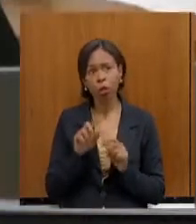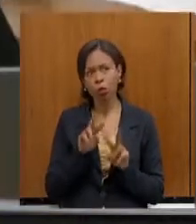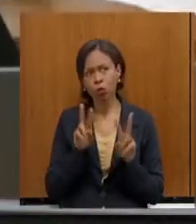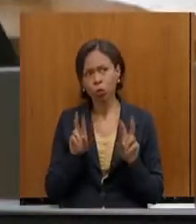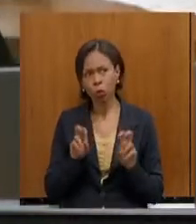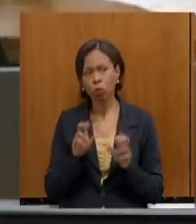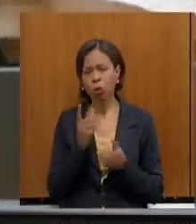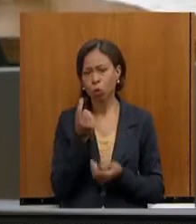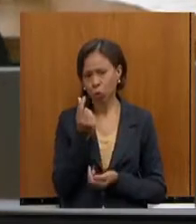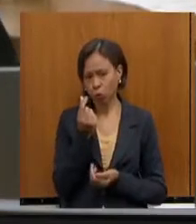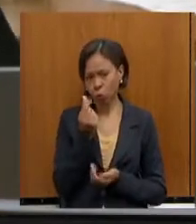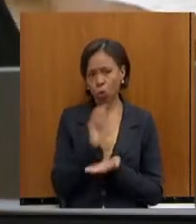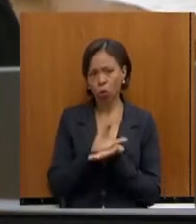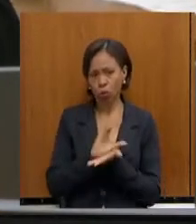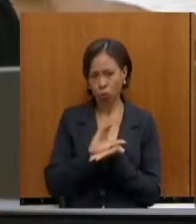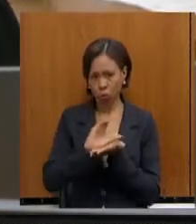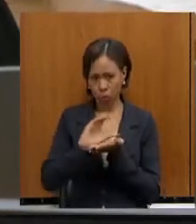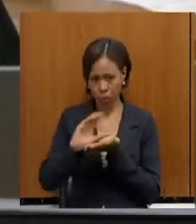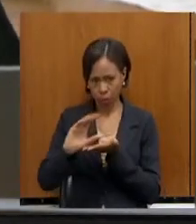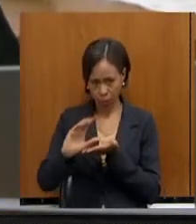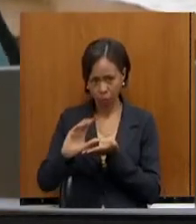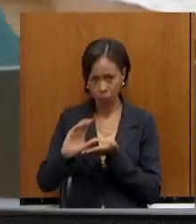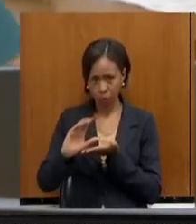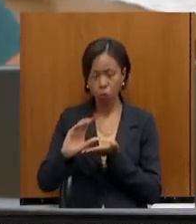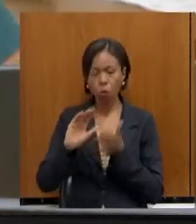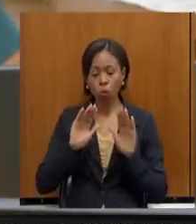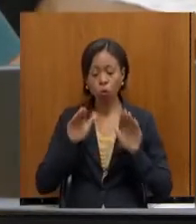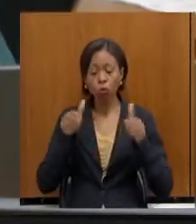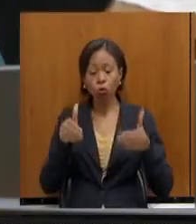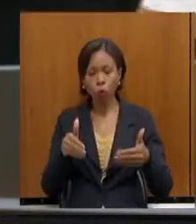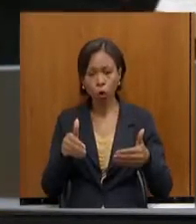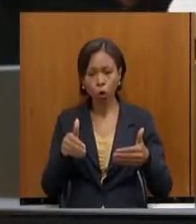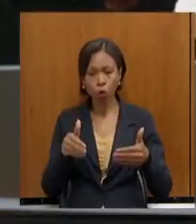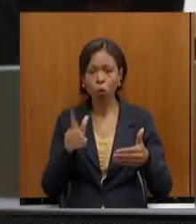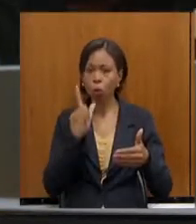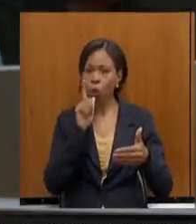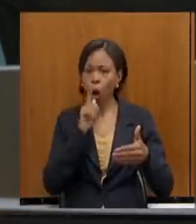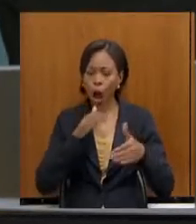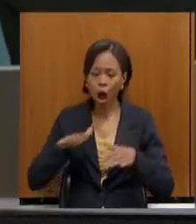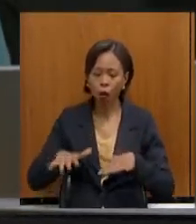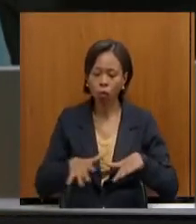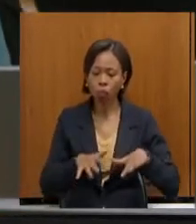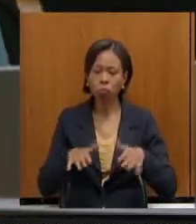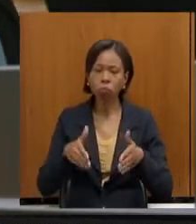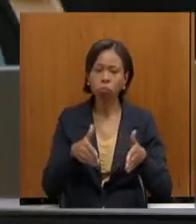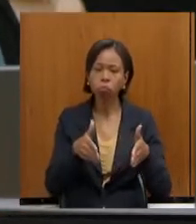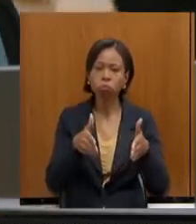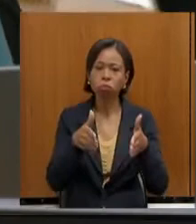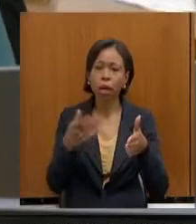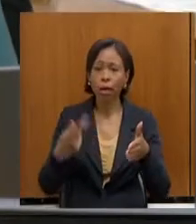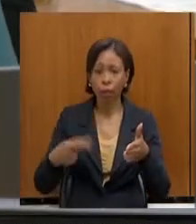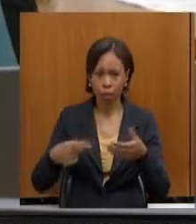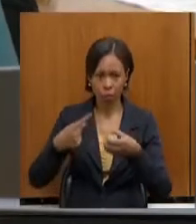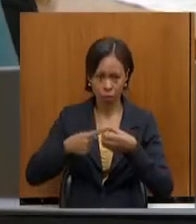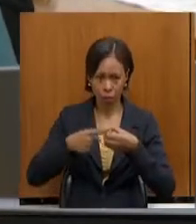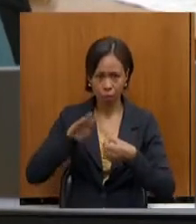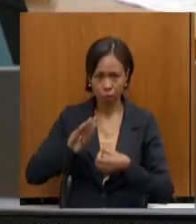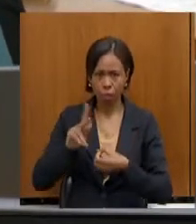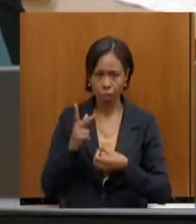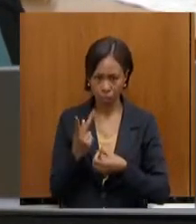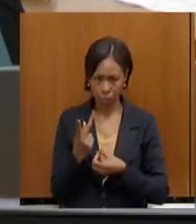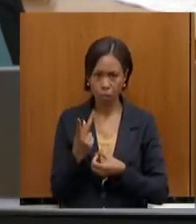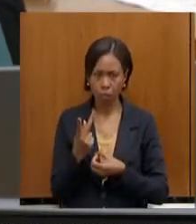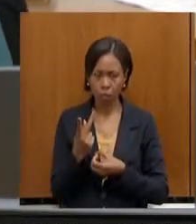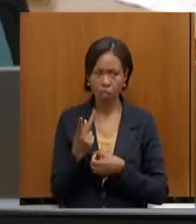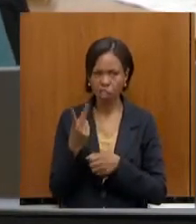recurso que será disponível para gestão de águas pluviais aqui na região metropolitana Especialmente nos